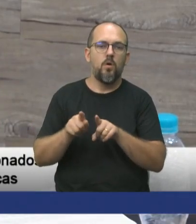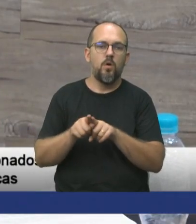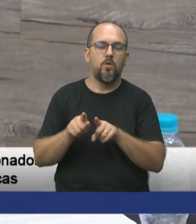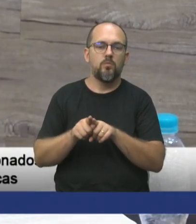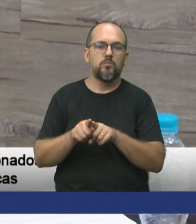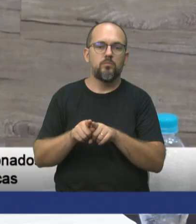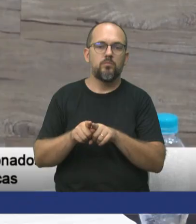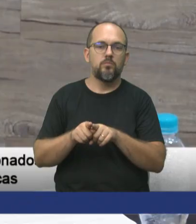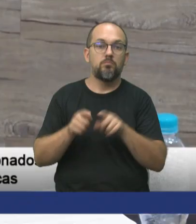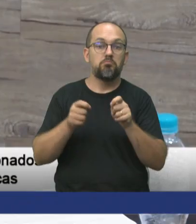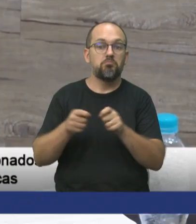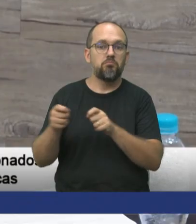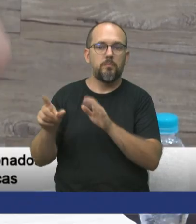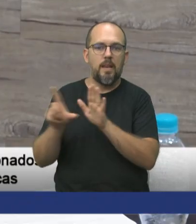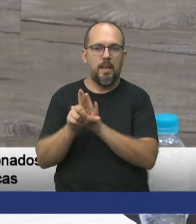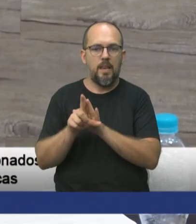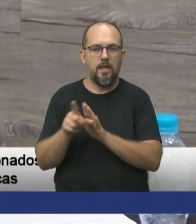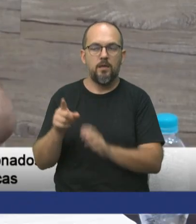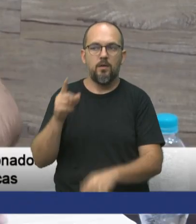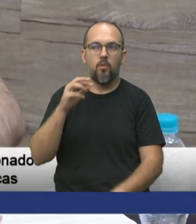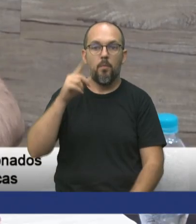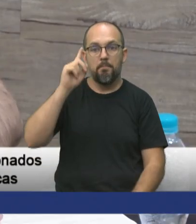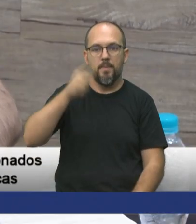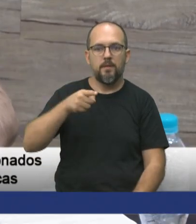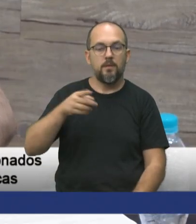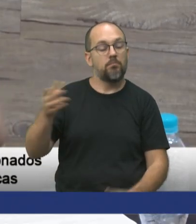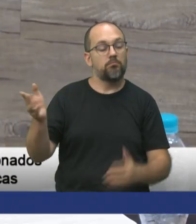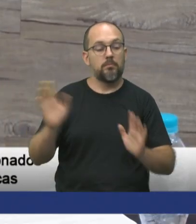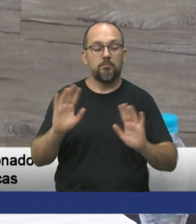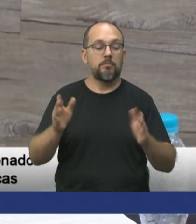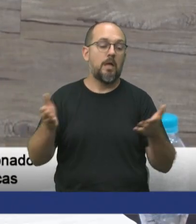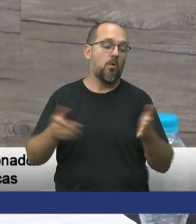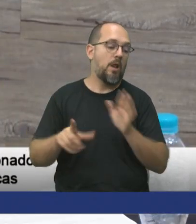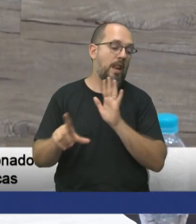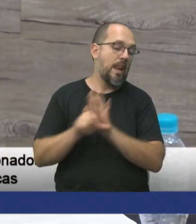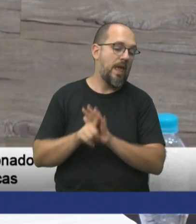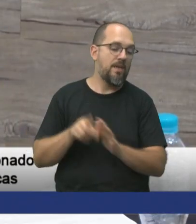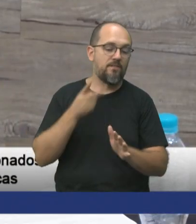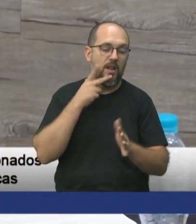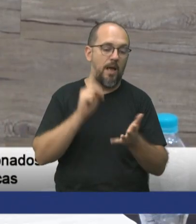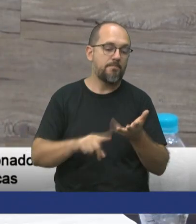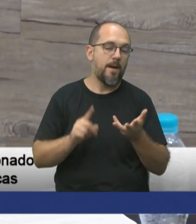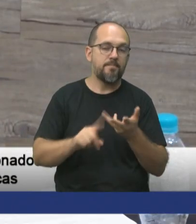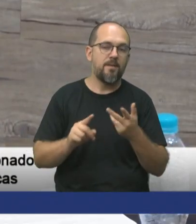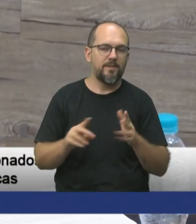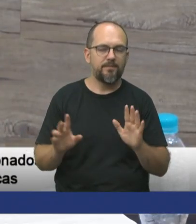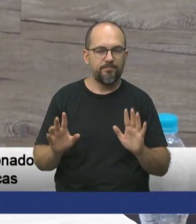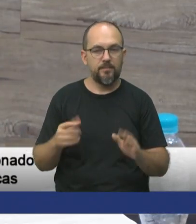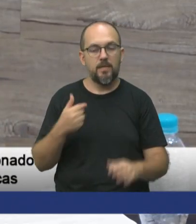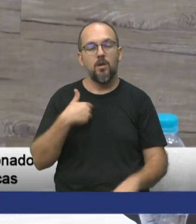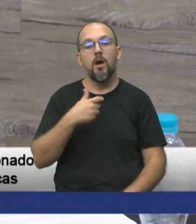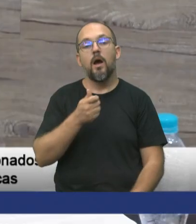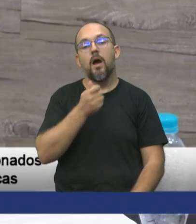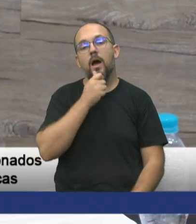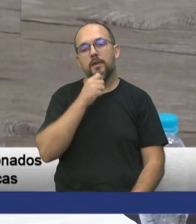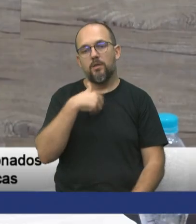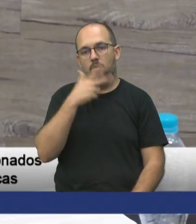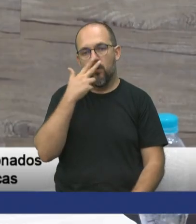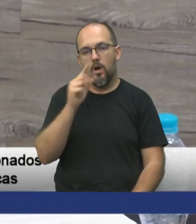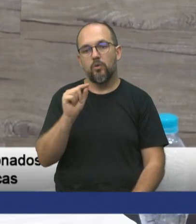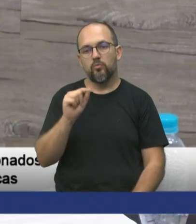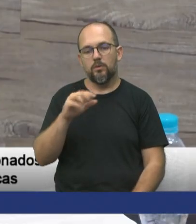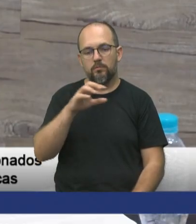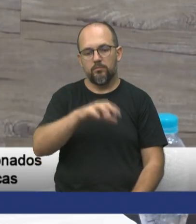disciplinarize isso por lei, e venha de cima. Não, porque agora é lei, então nós vamos falar dessa forma. Eu ainda acho que o que as